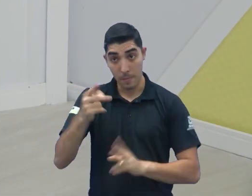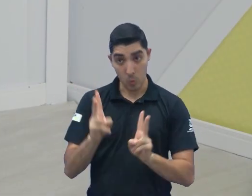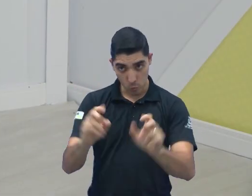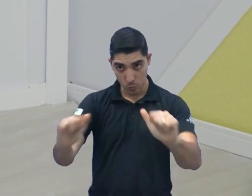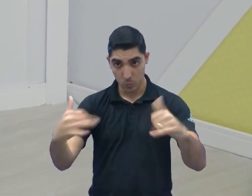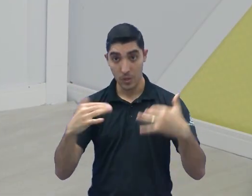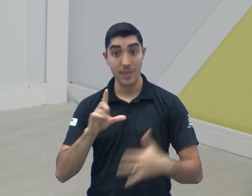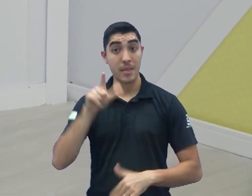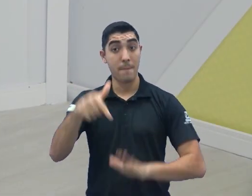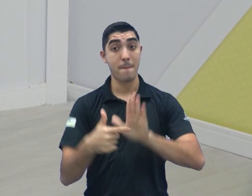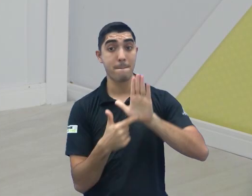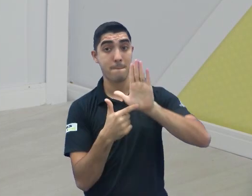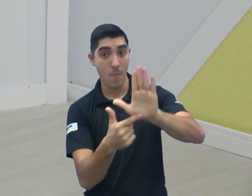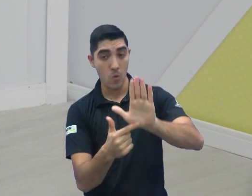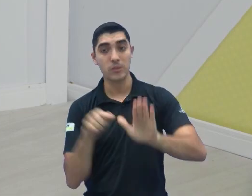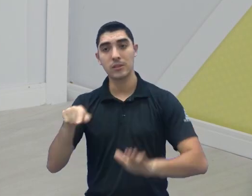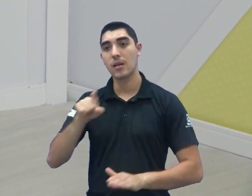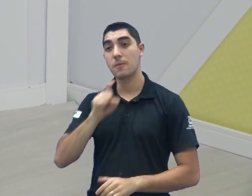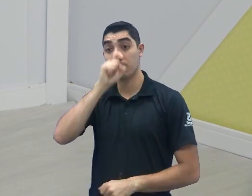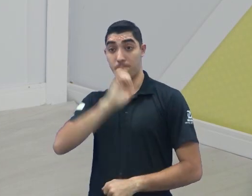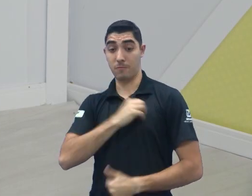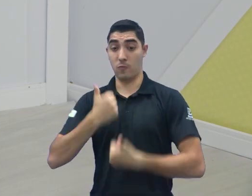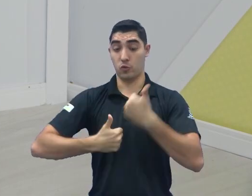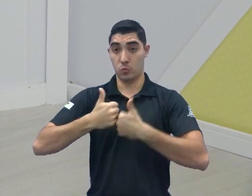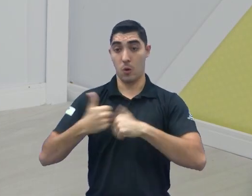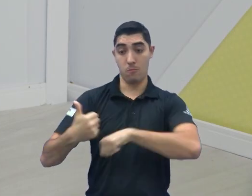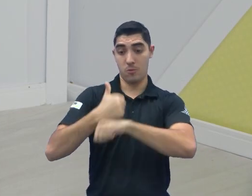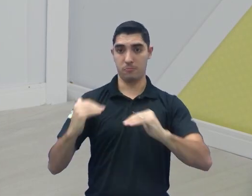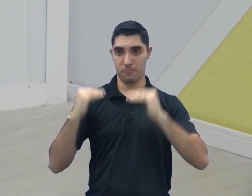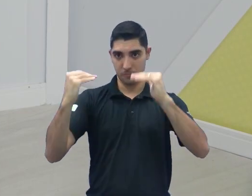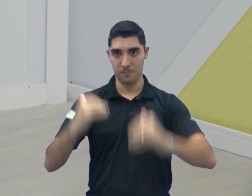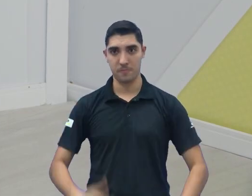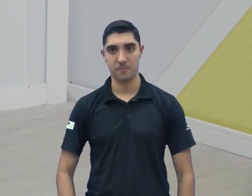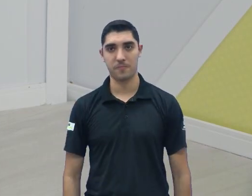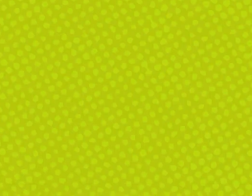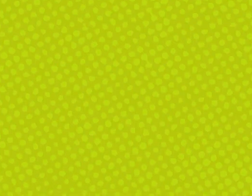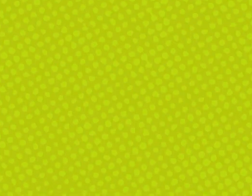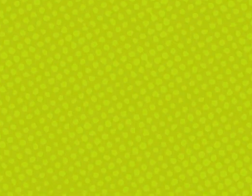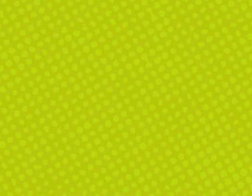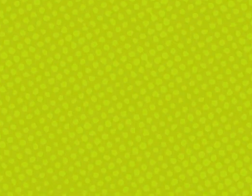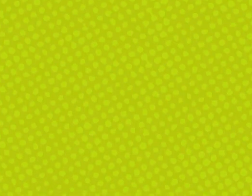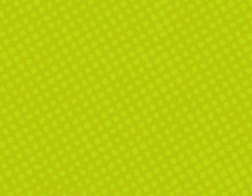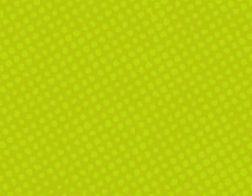voltamos com informações da Águia do Vale para você. Rapidinho, já voltamos.